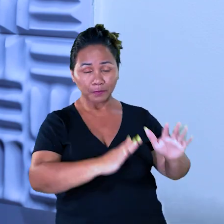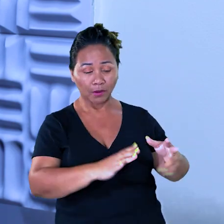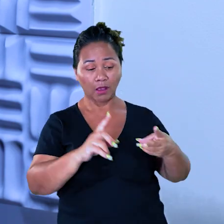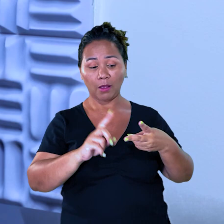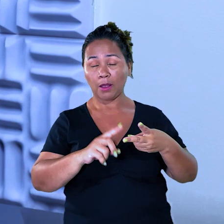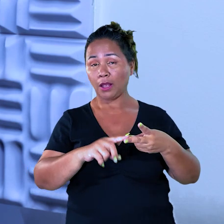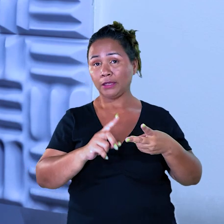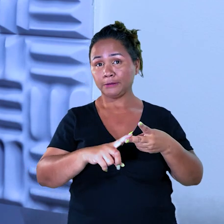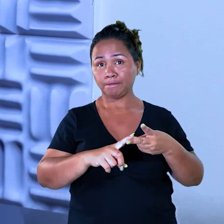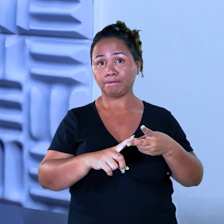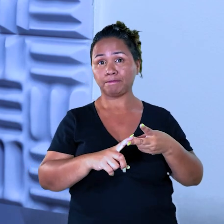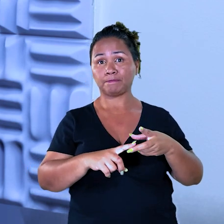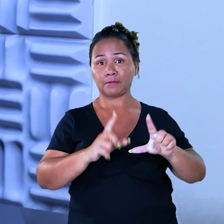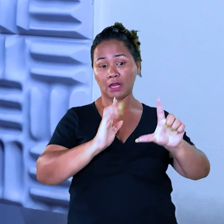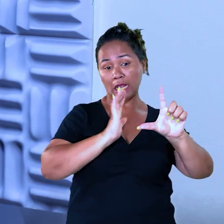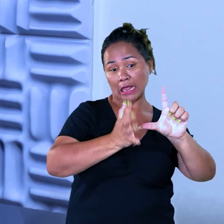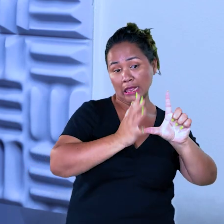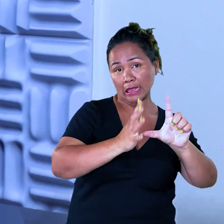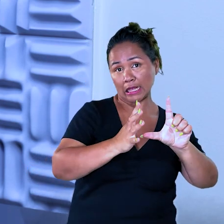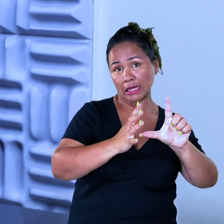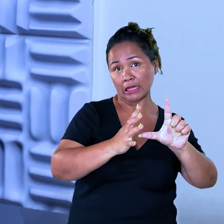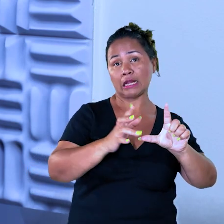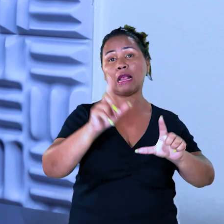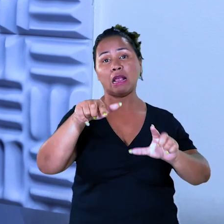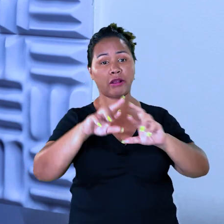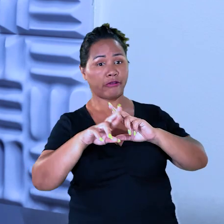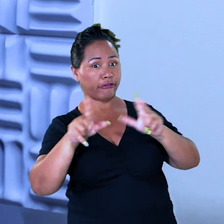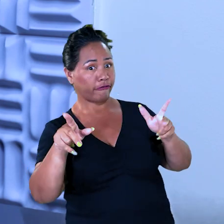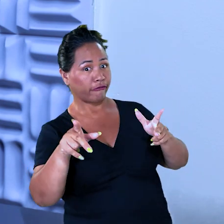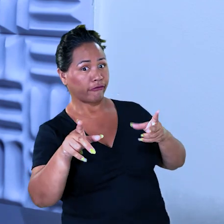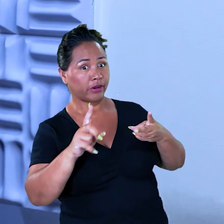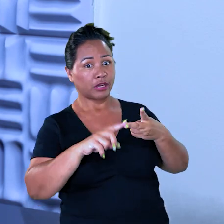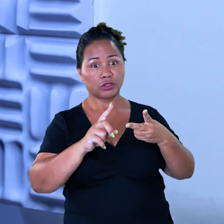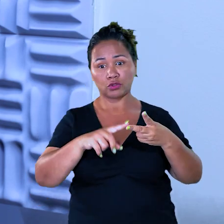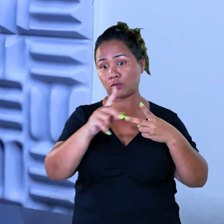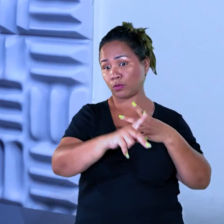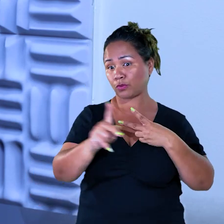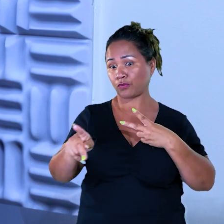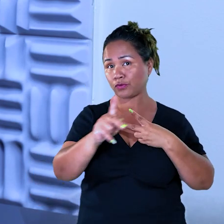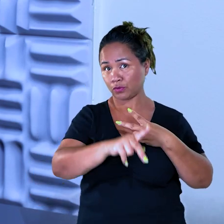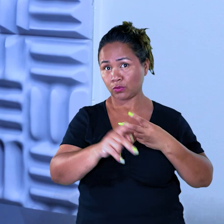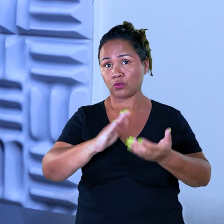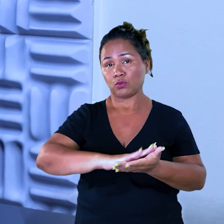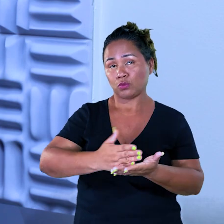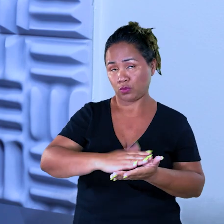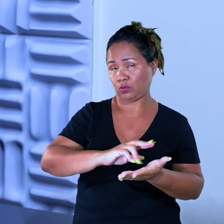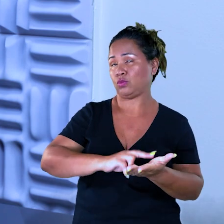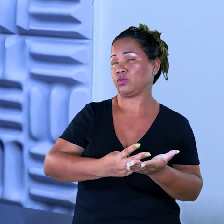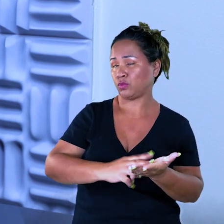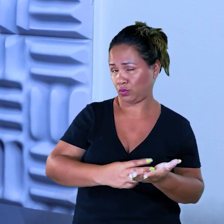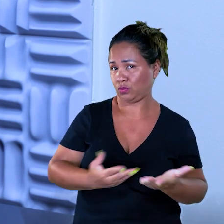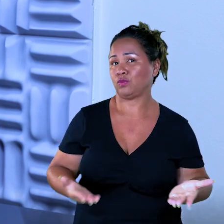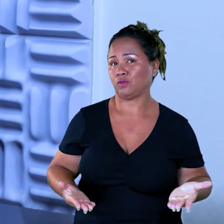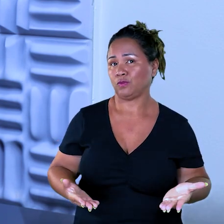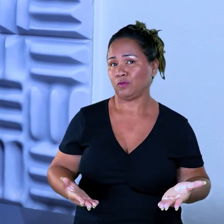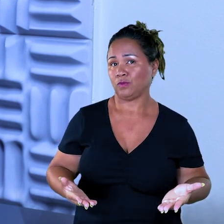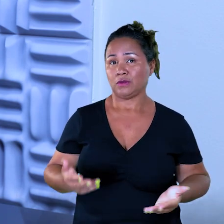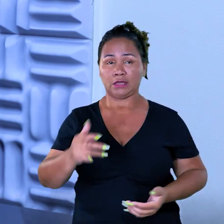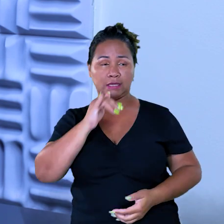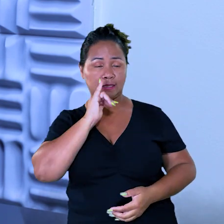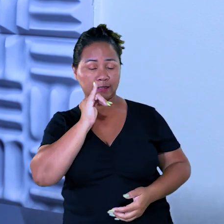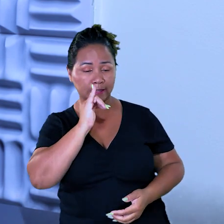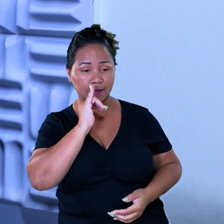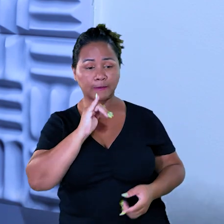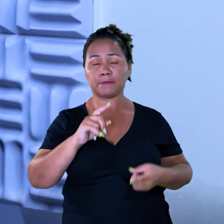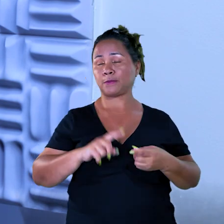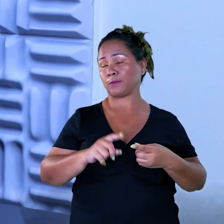Porque muita gente acha que letras libras é simplesmente alguém que vai lá interpretar. E não é, nós temos algumas funções como professor de letras libras. Por exemplo,